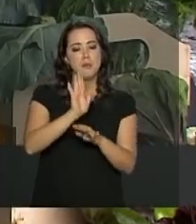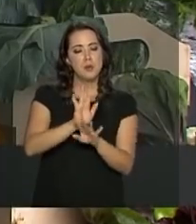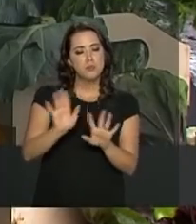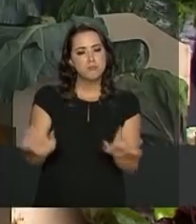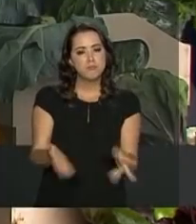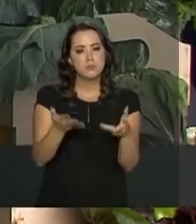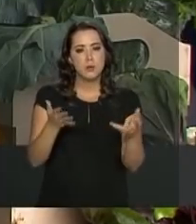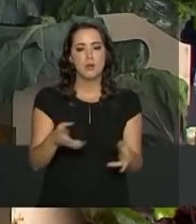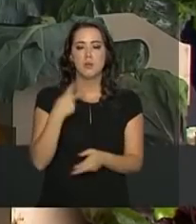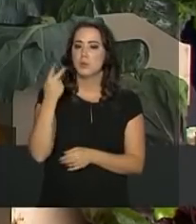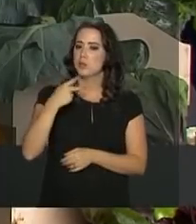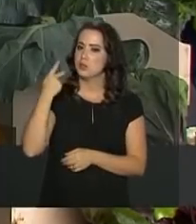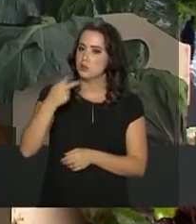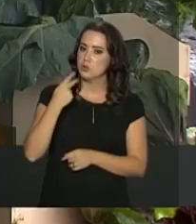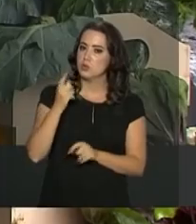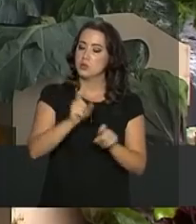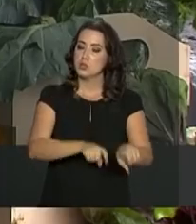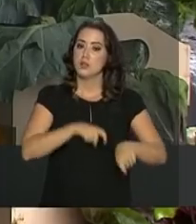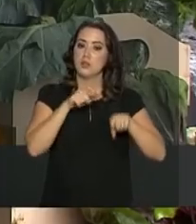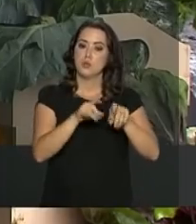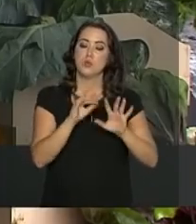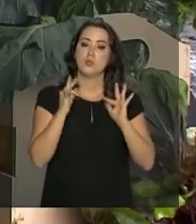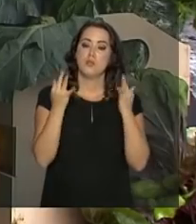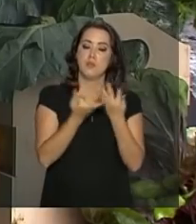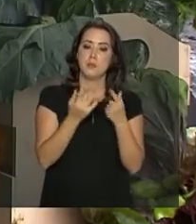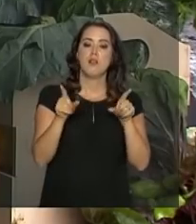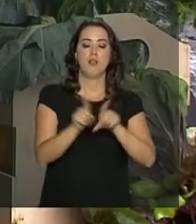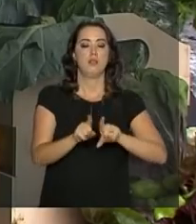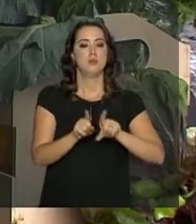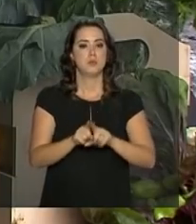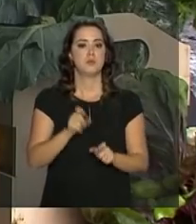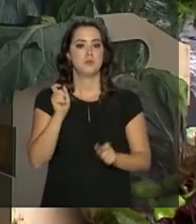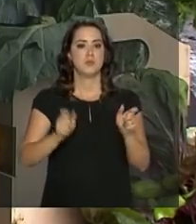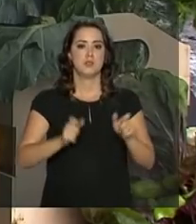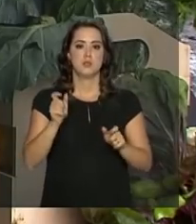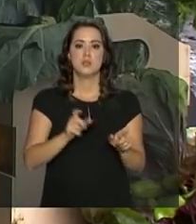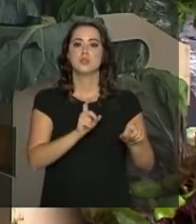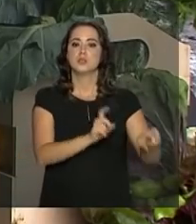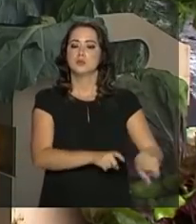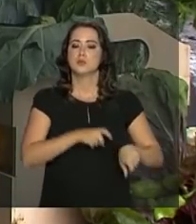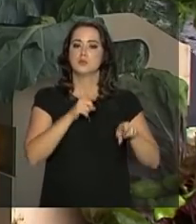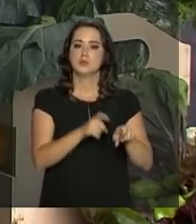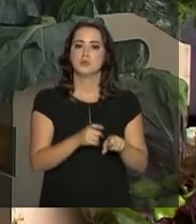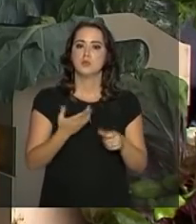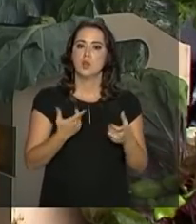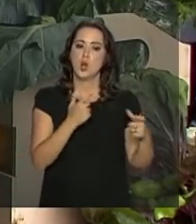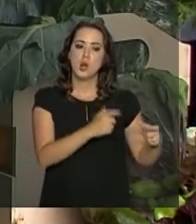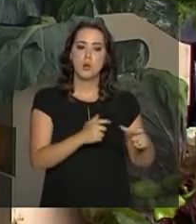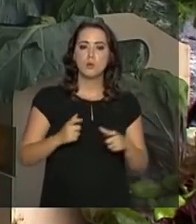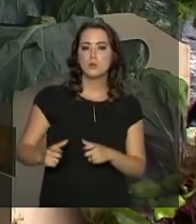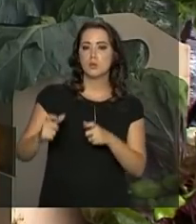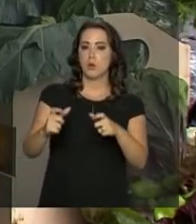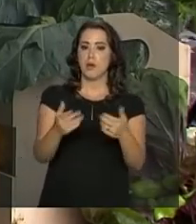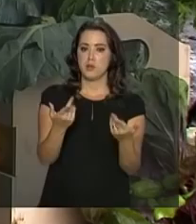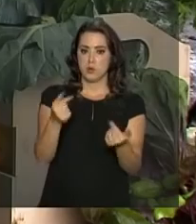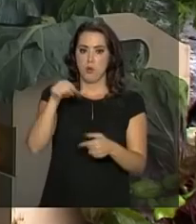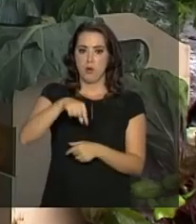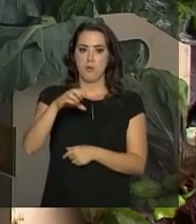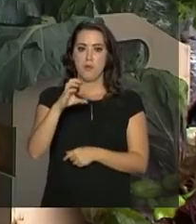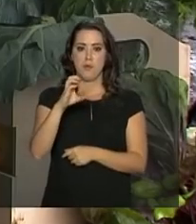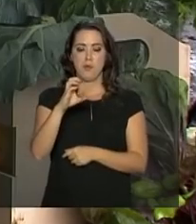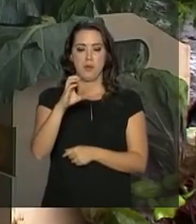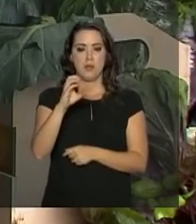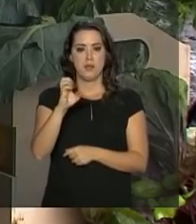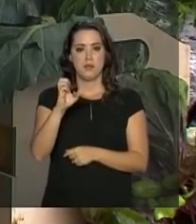à política de agricultura familiar também, o pequeno produtor agrícola, espaços como esse da SEAS, onde nós estamos